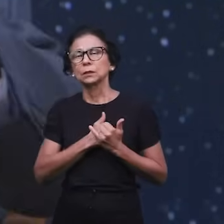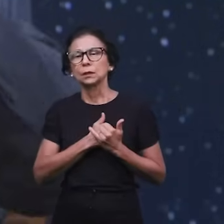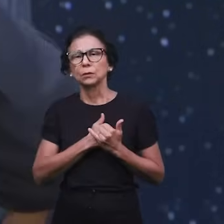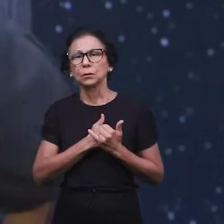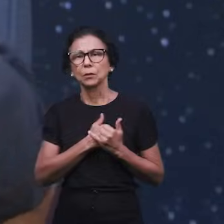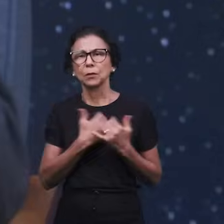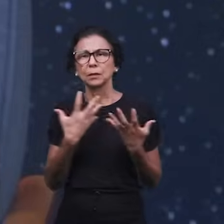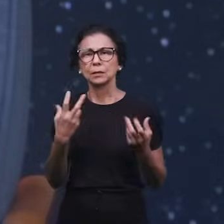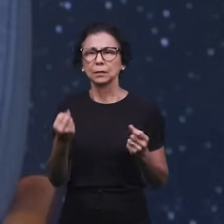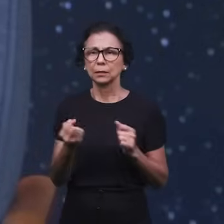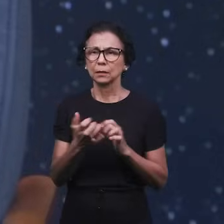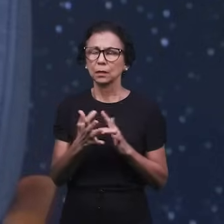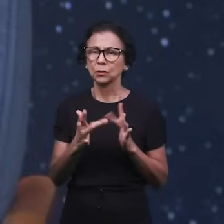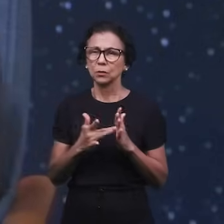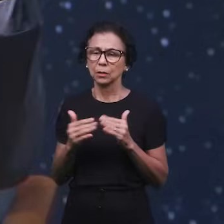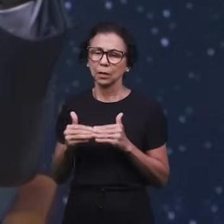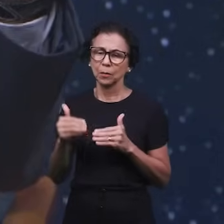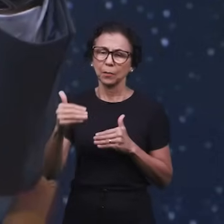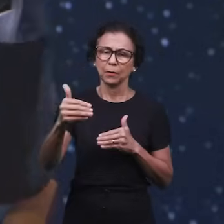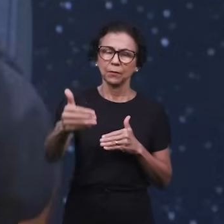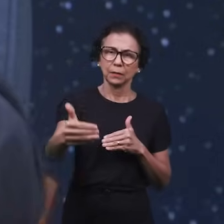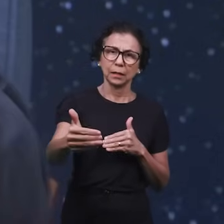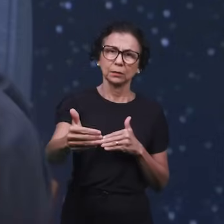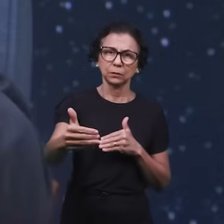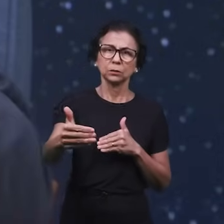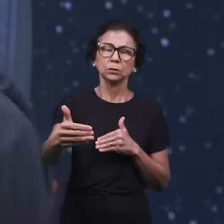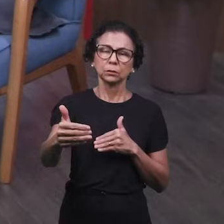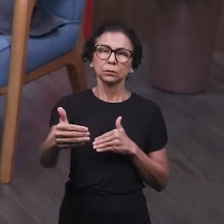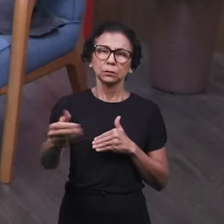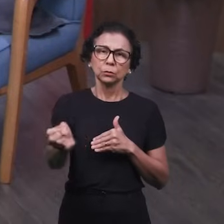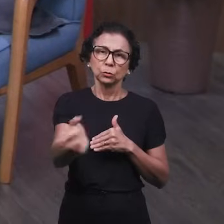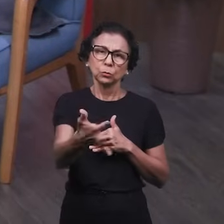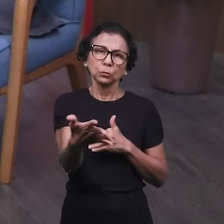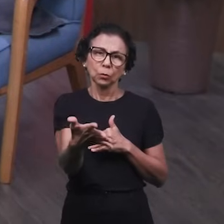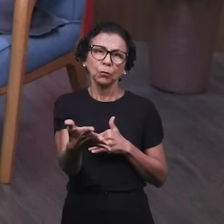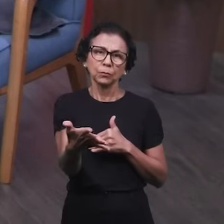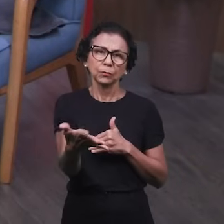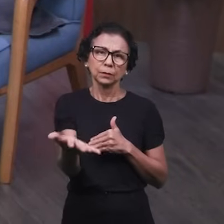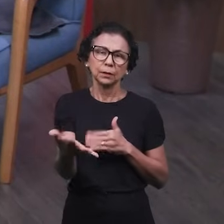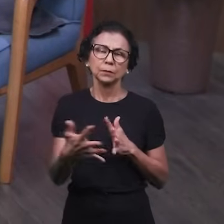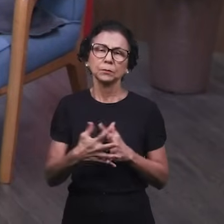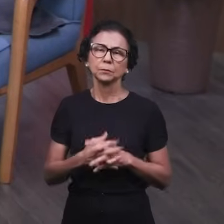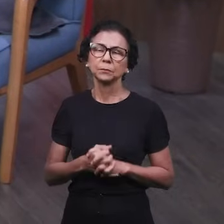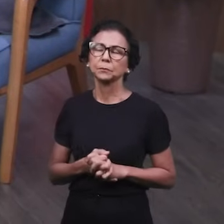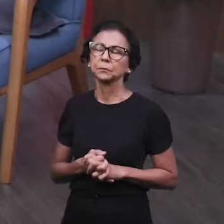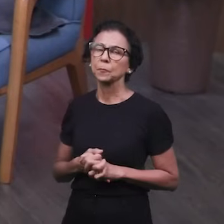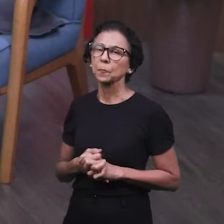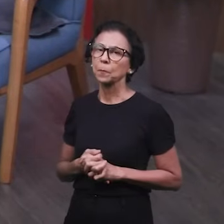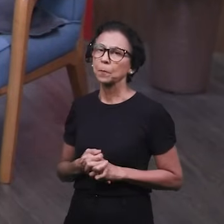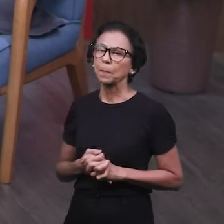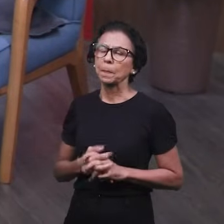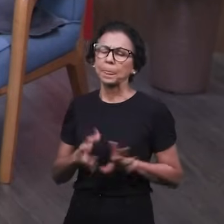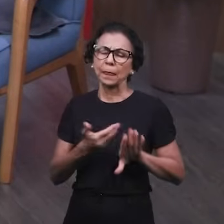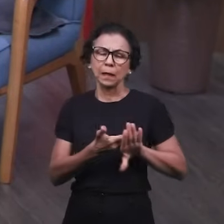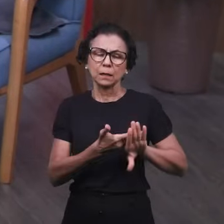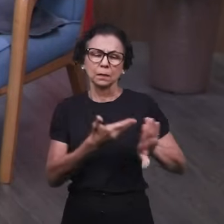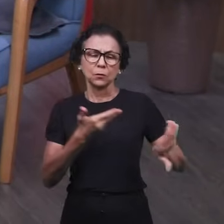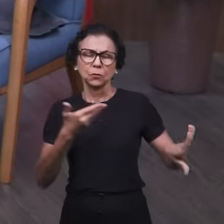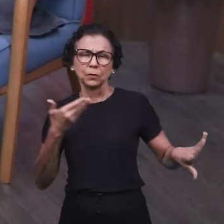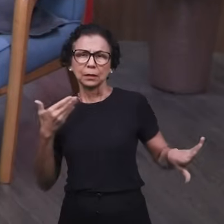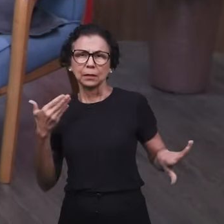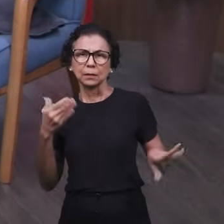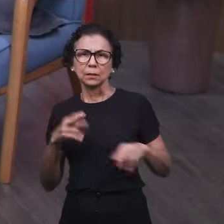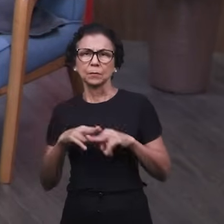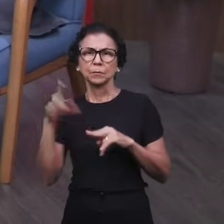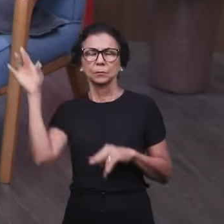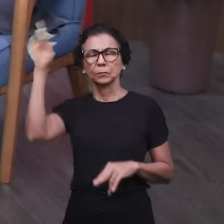entregar e passar a caminhar, como diz lá na primeira carta de Pedro, em santificação do